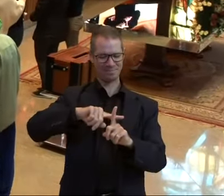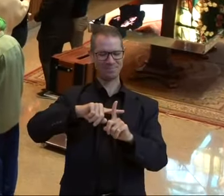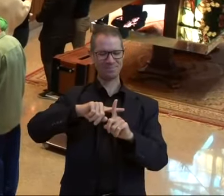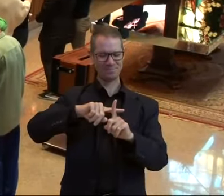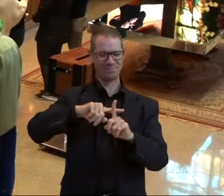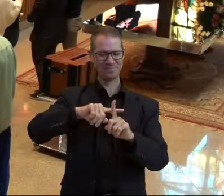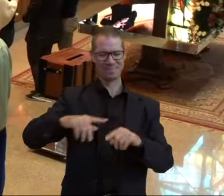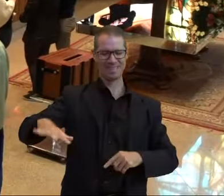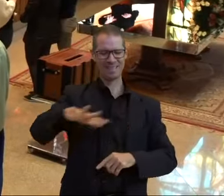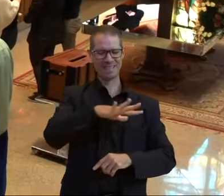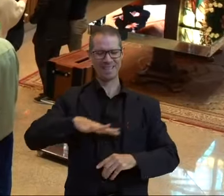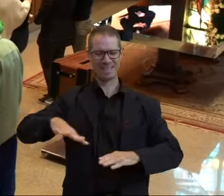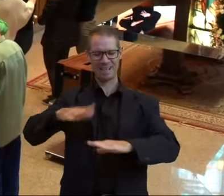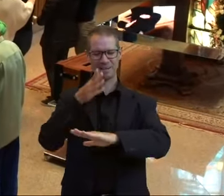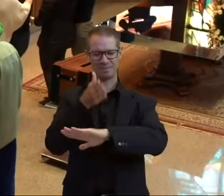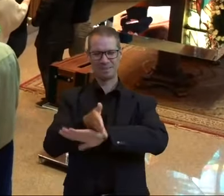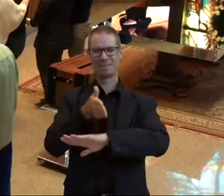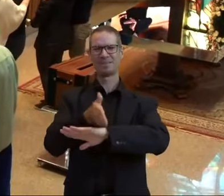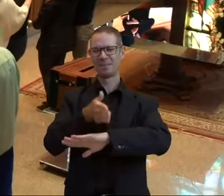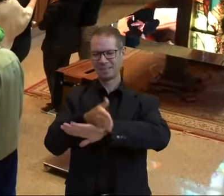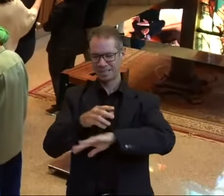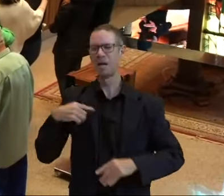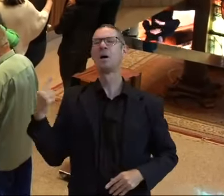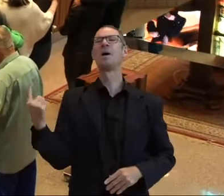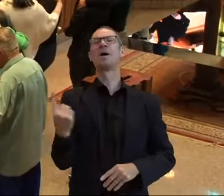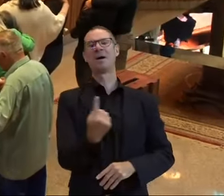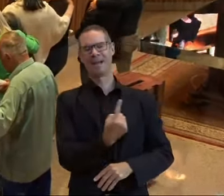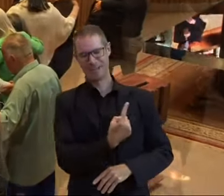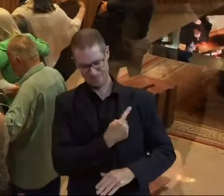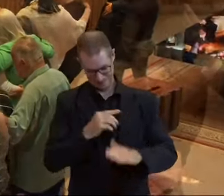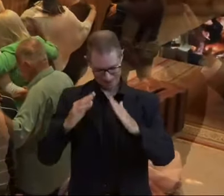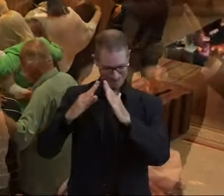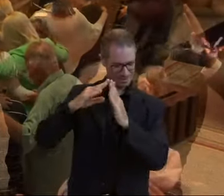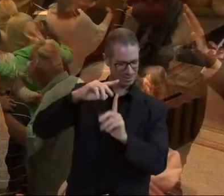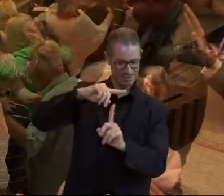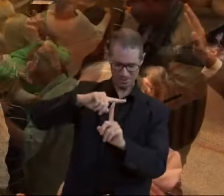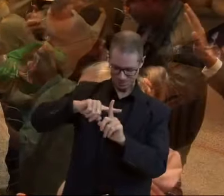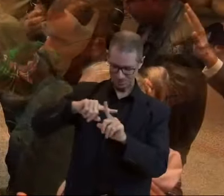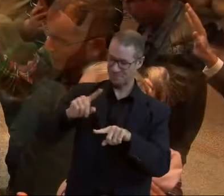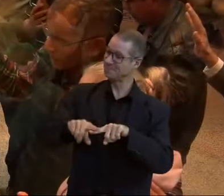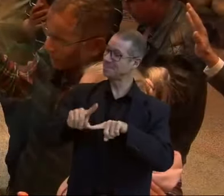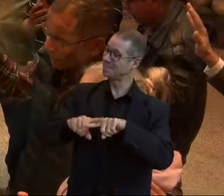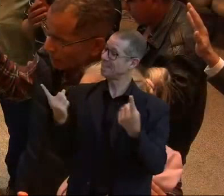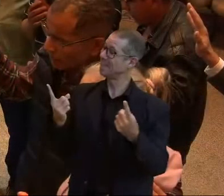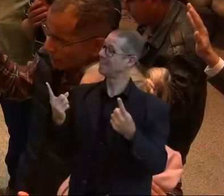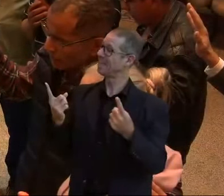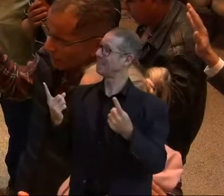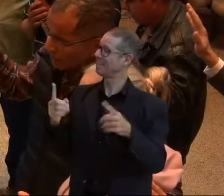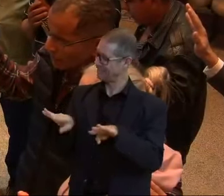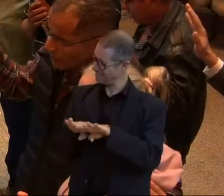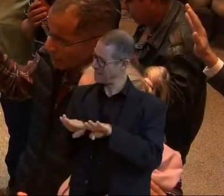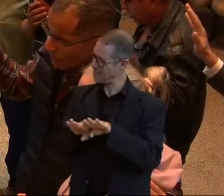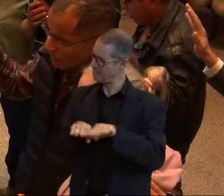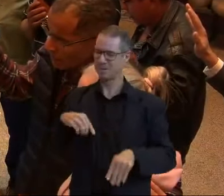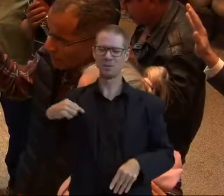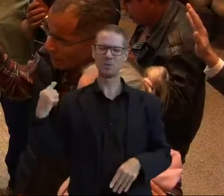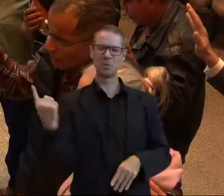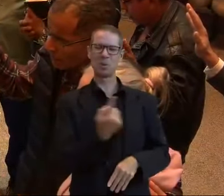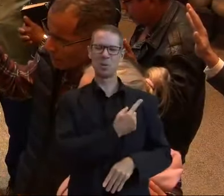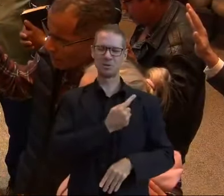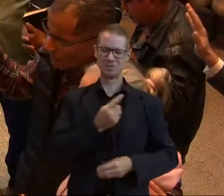E eles fazem parte da nossa igreja. Porque do mesmo jeito que somos